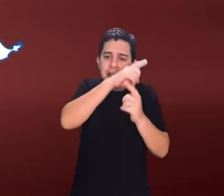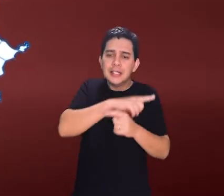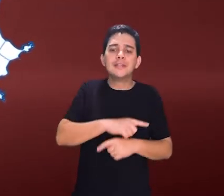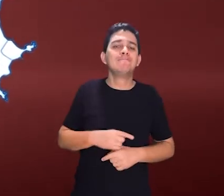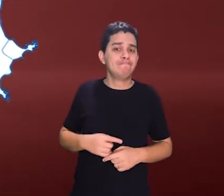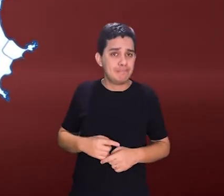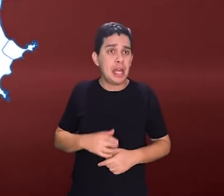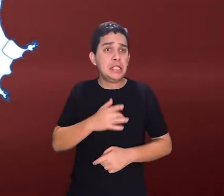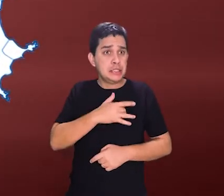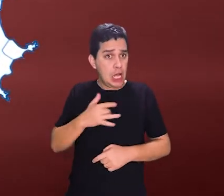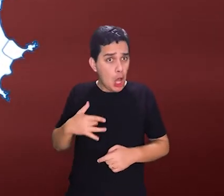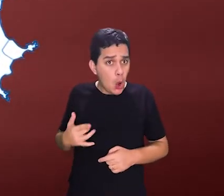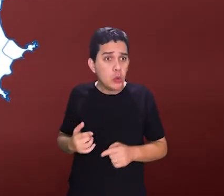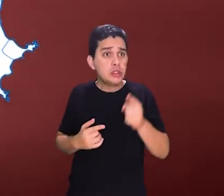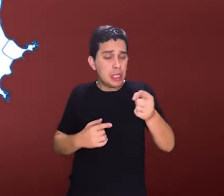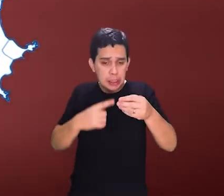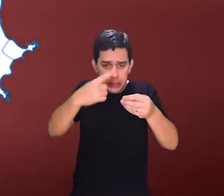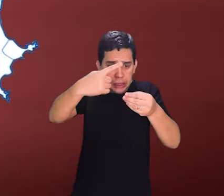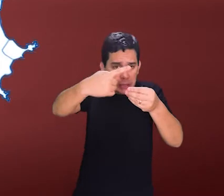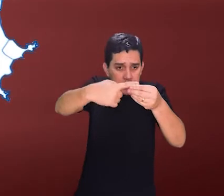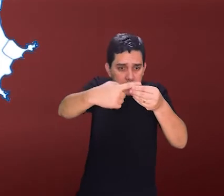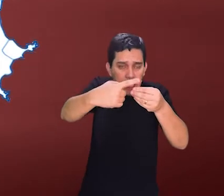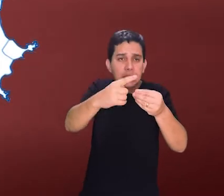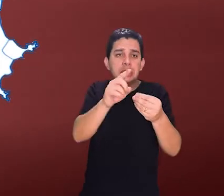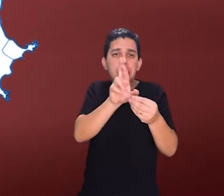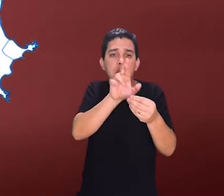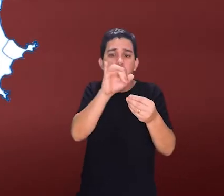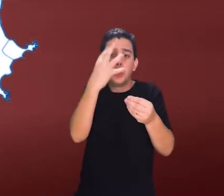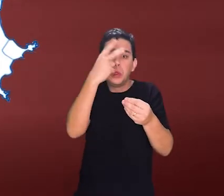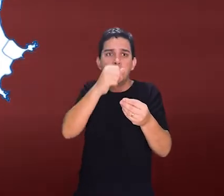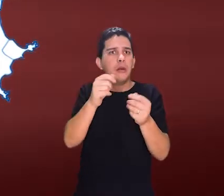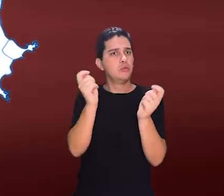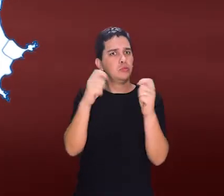de Rio Bonito, de toda a Metro 2, o que para o Ministério Público era